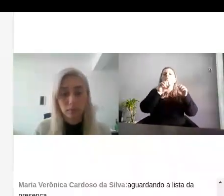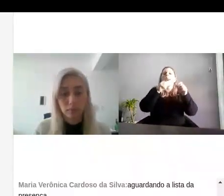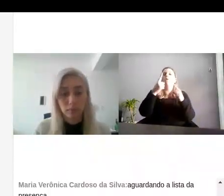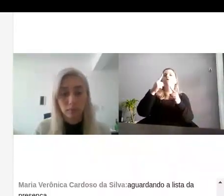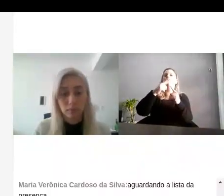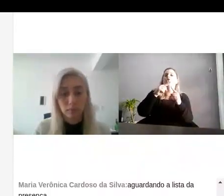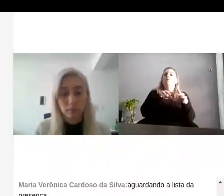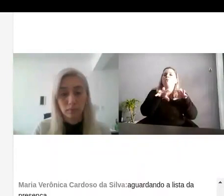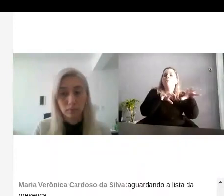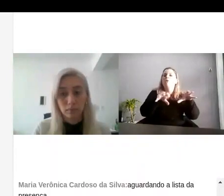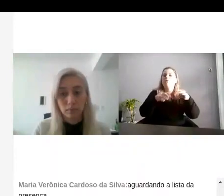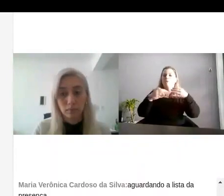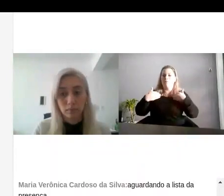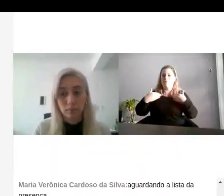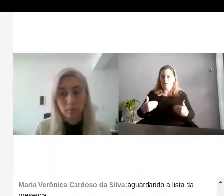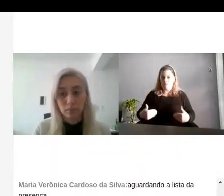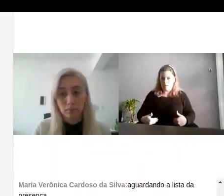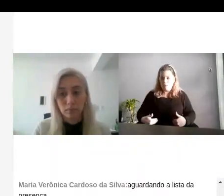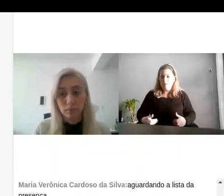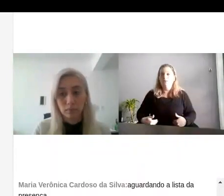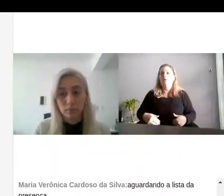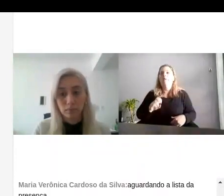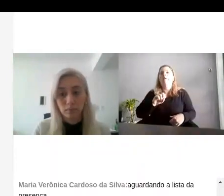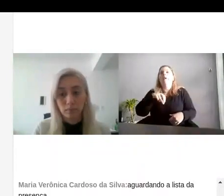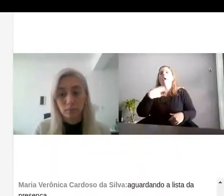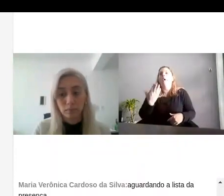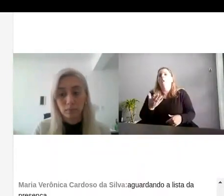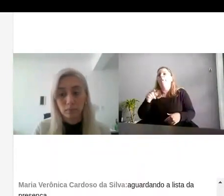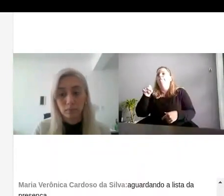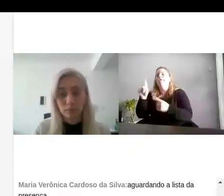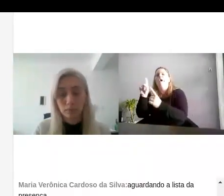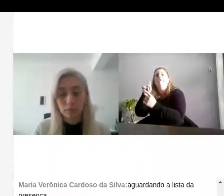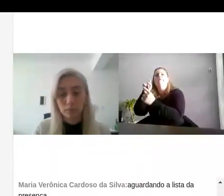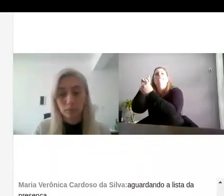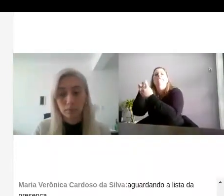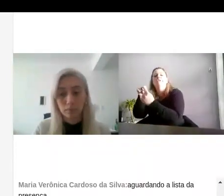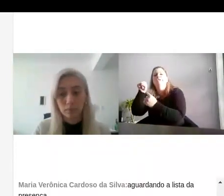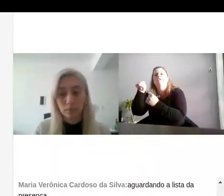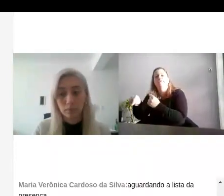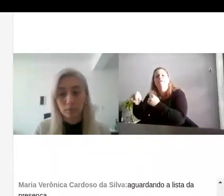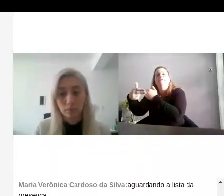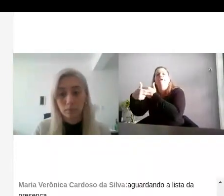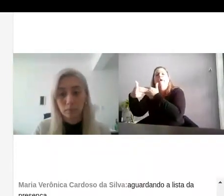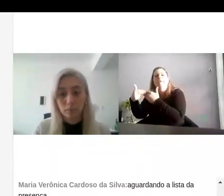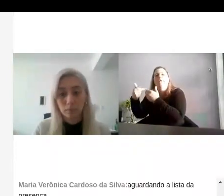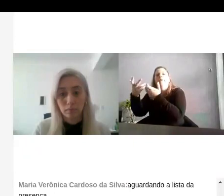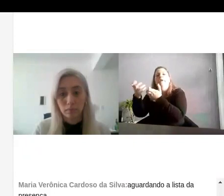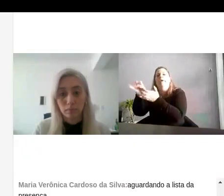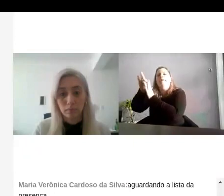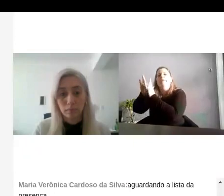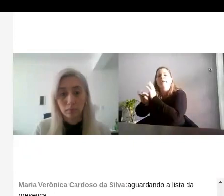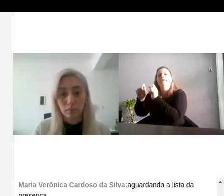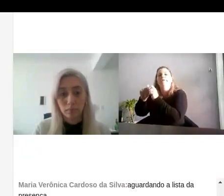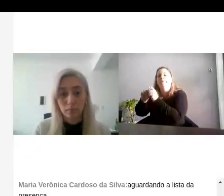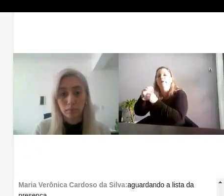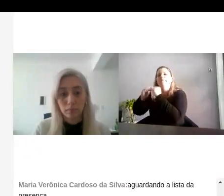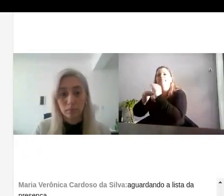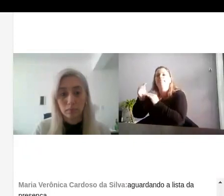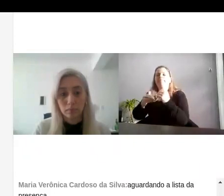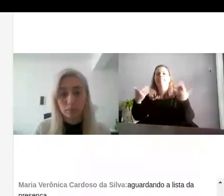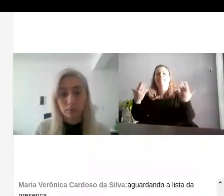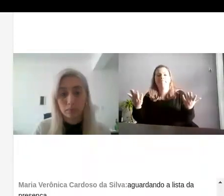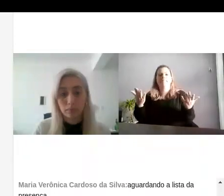por dizer, nesse momento ela está se sentindo chateada ou está com uma